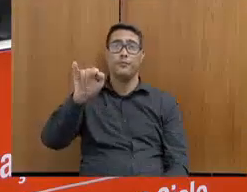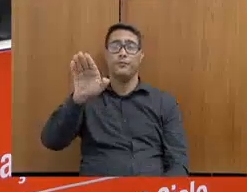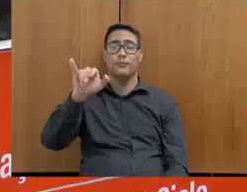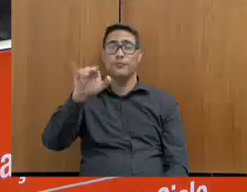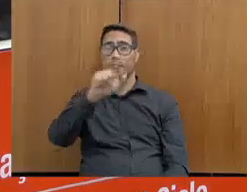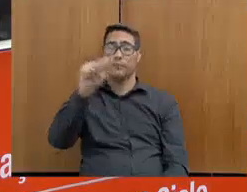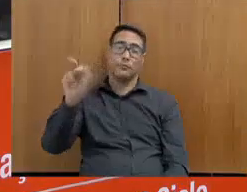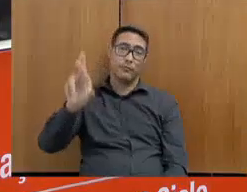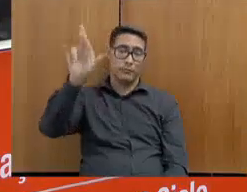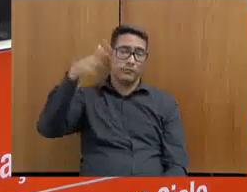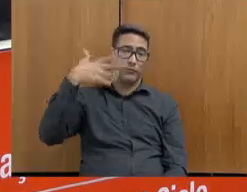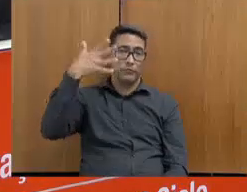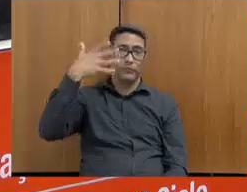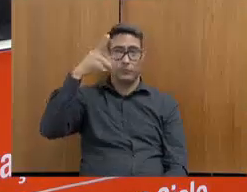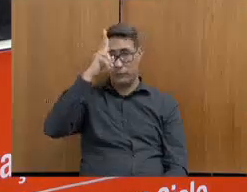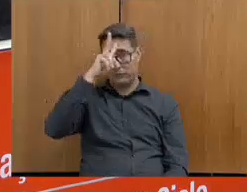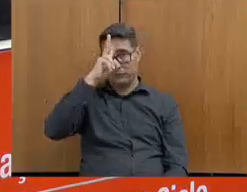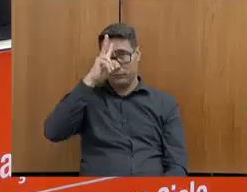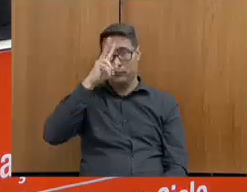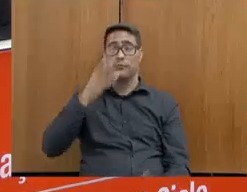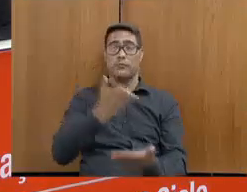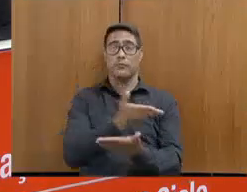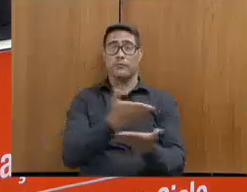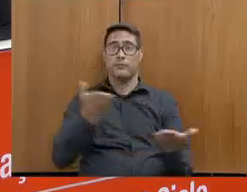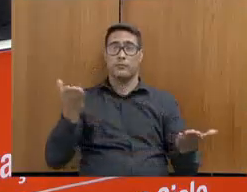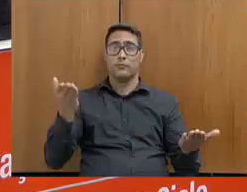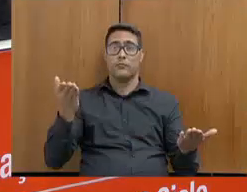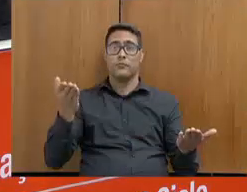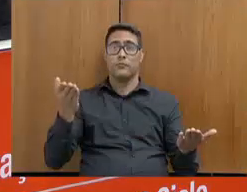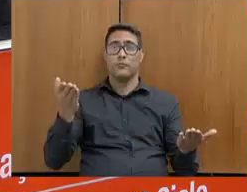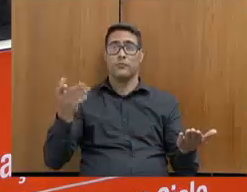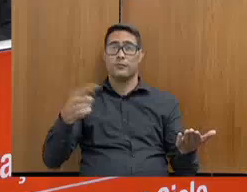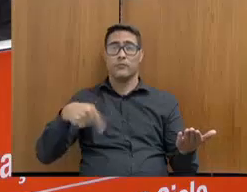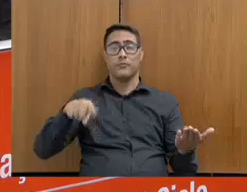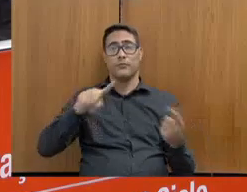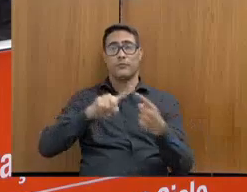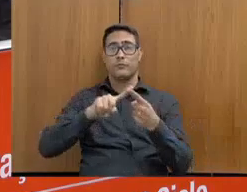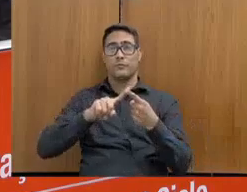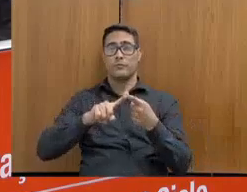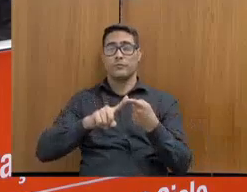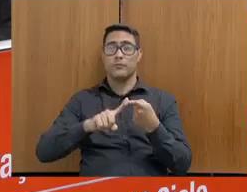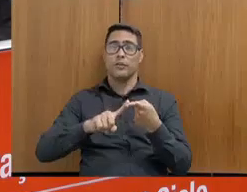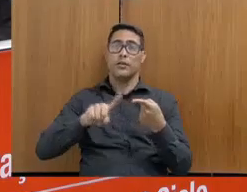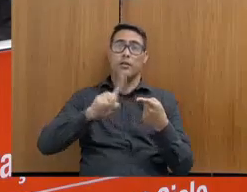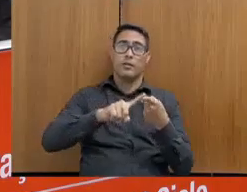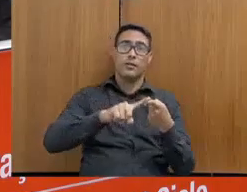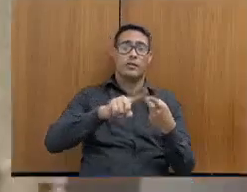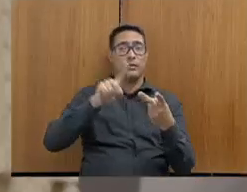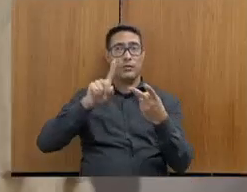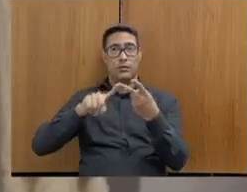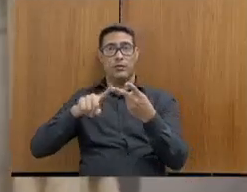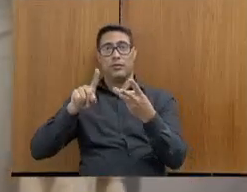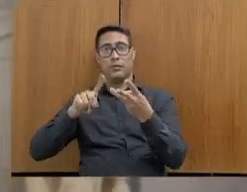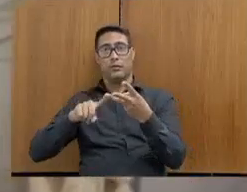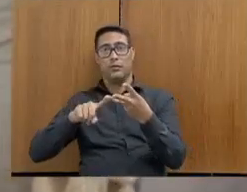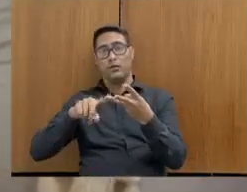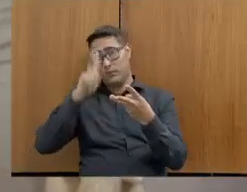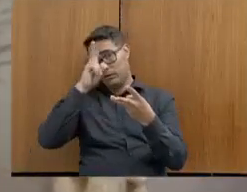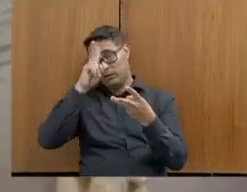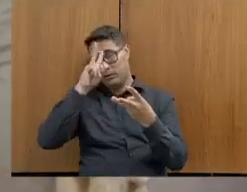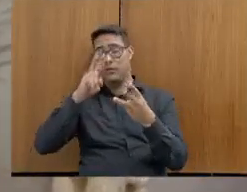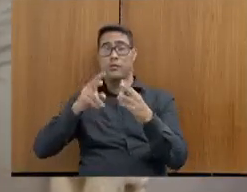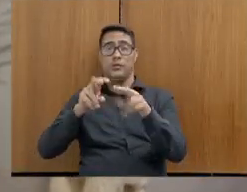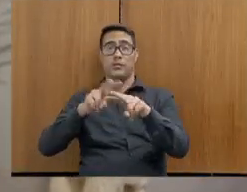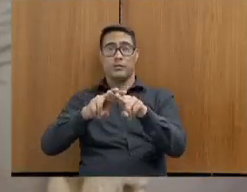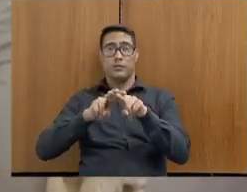as considerações lembrando aos colegas deputados Deputado Bosco e deputado Zé da Viola lembrar do adiantar da hora